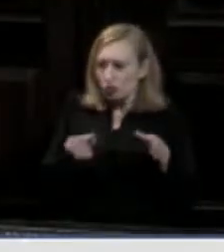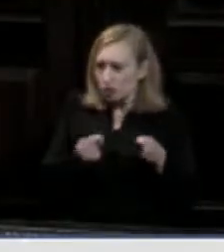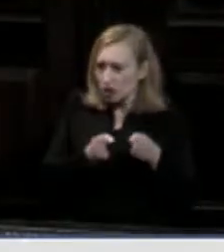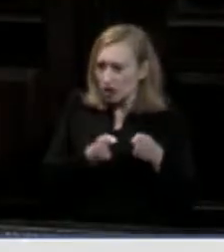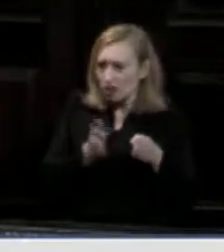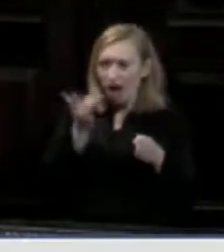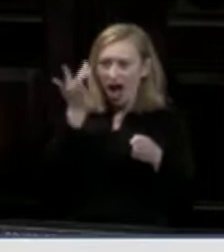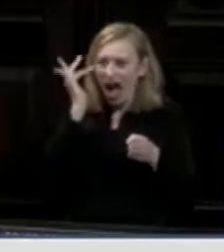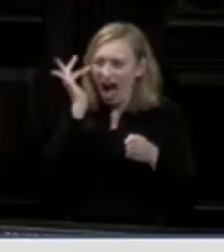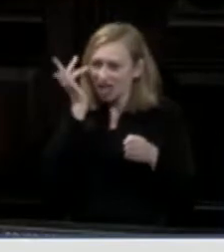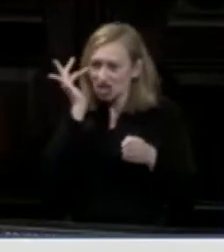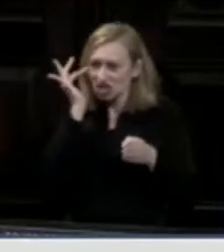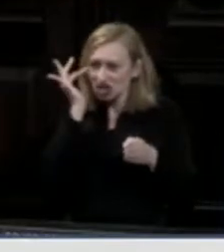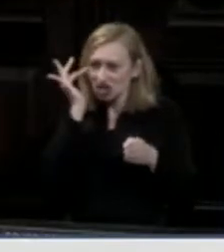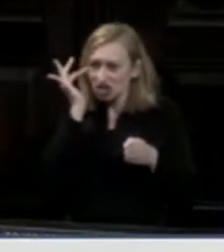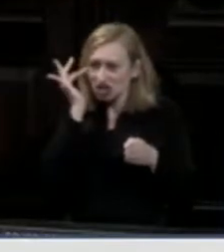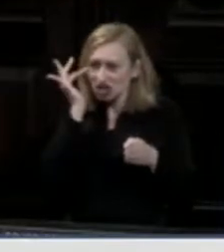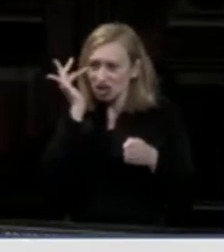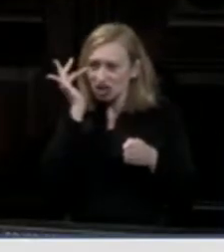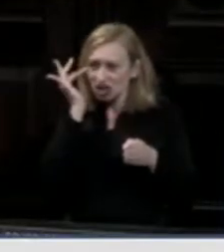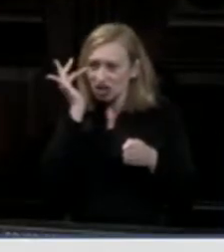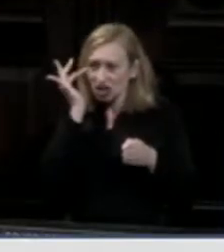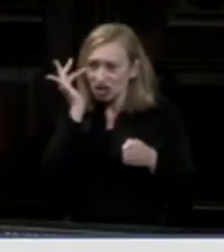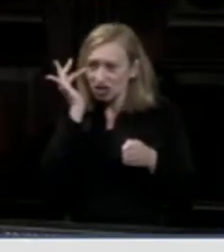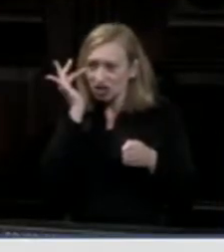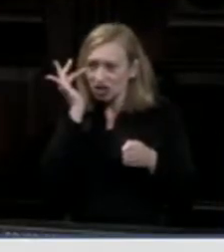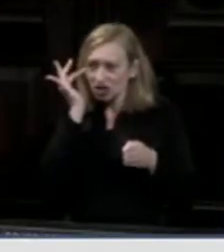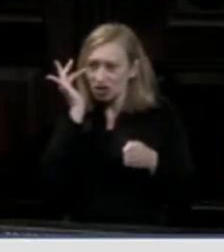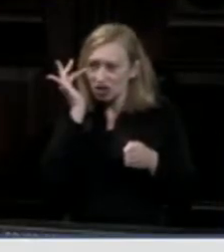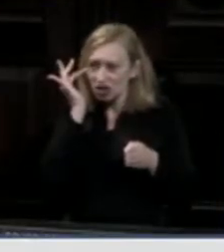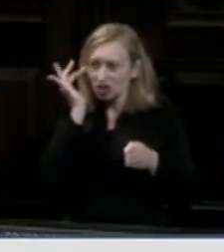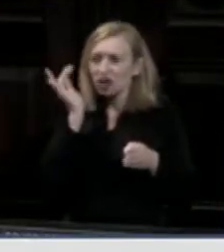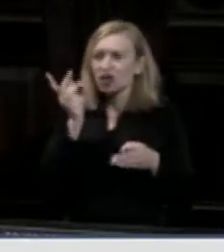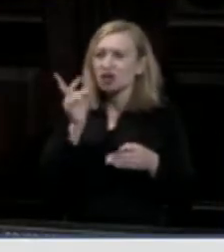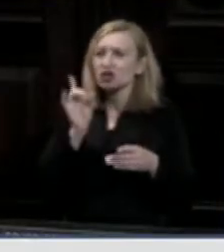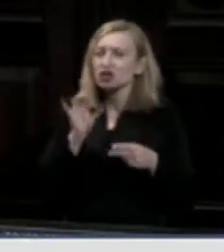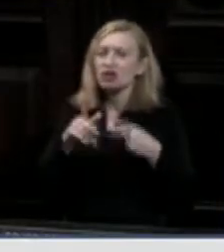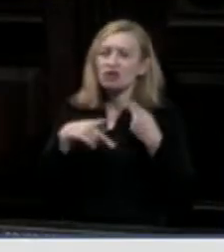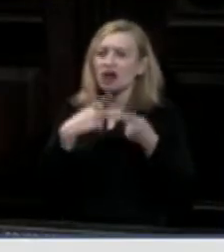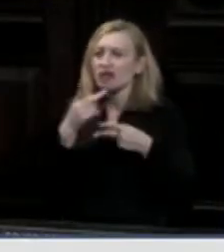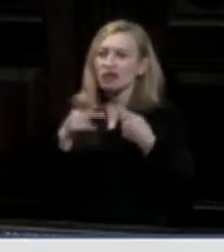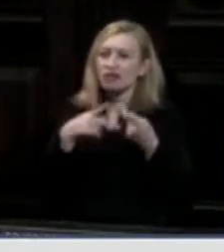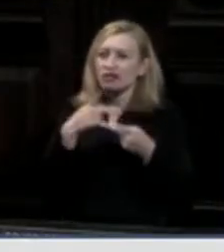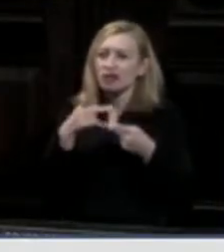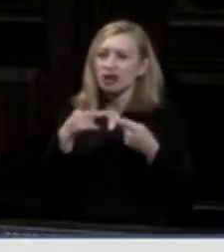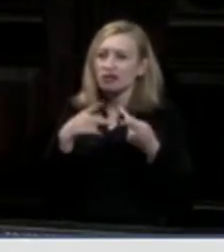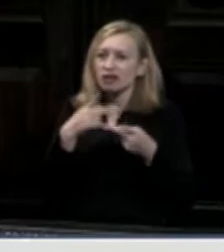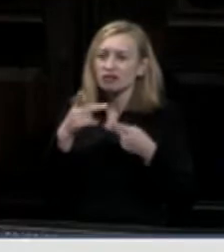que gerir pode ser um discurso político somente,